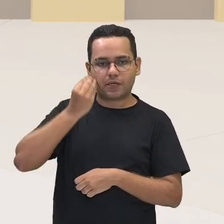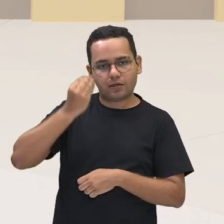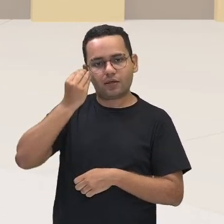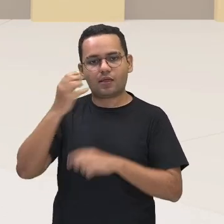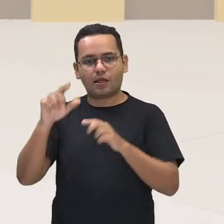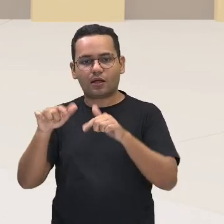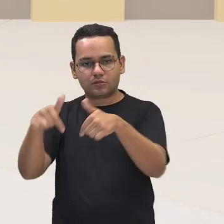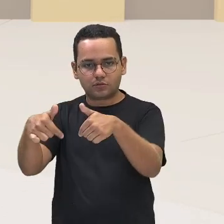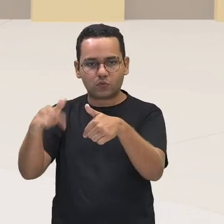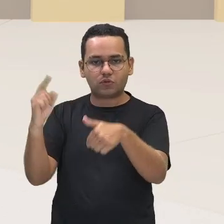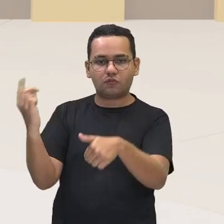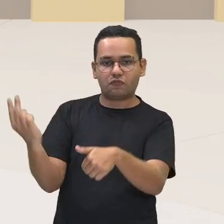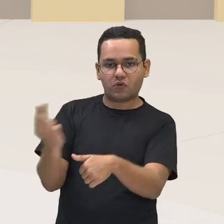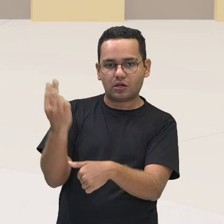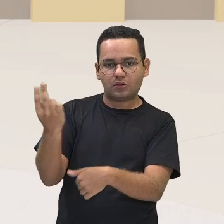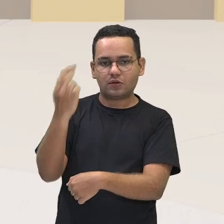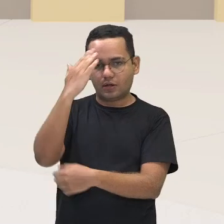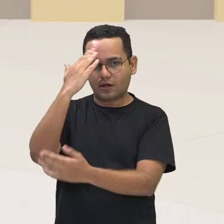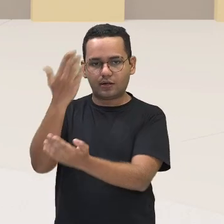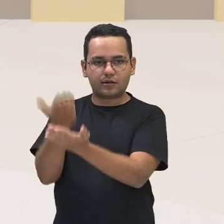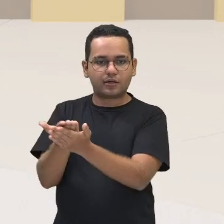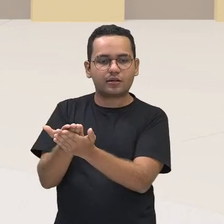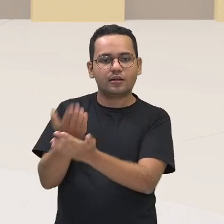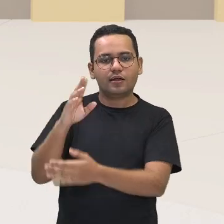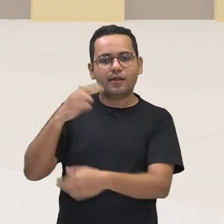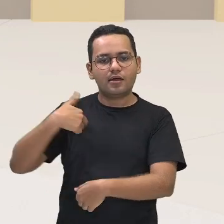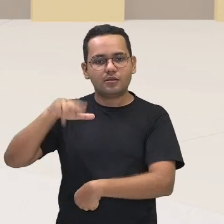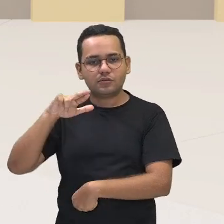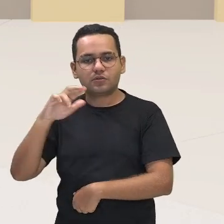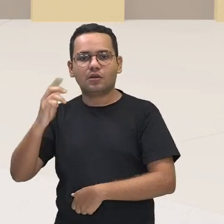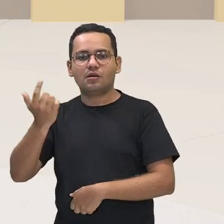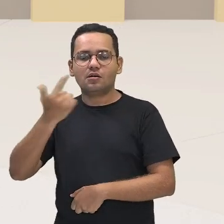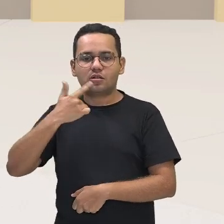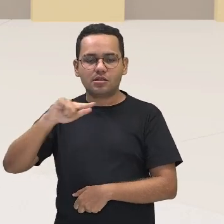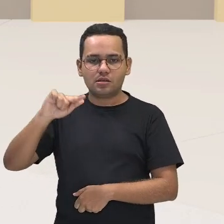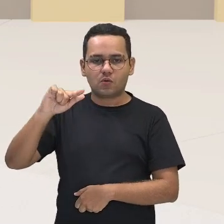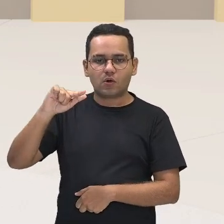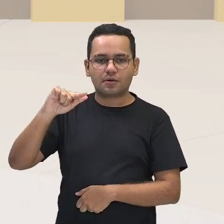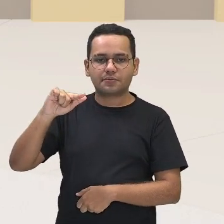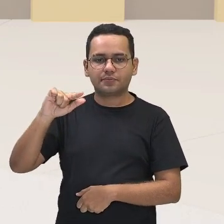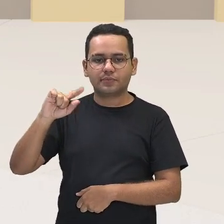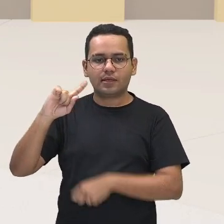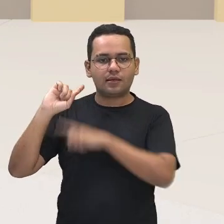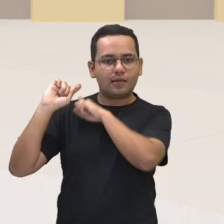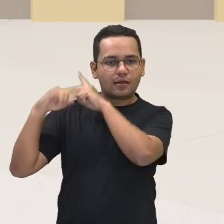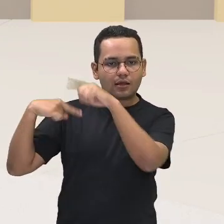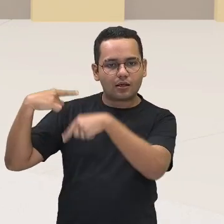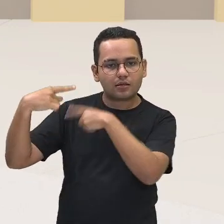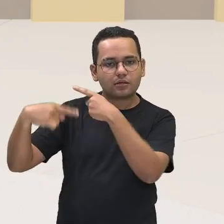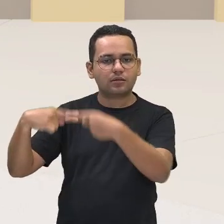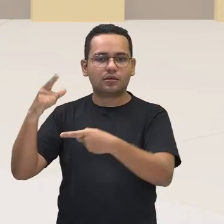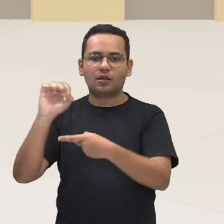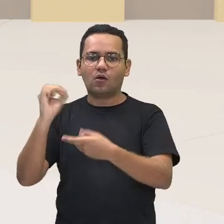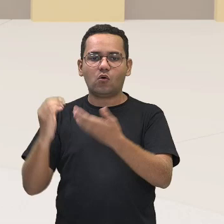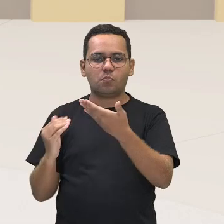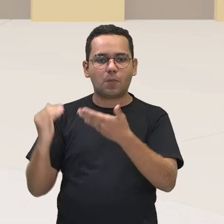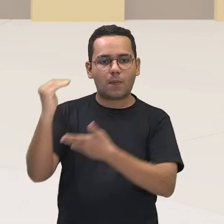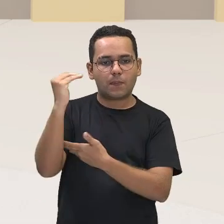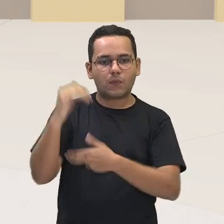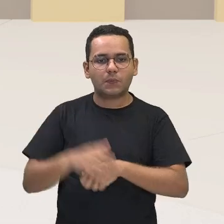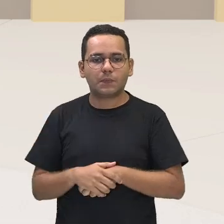experiências, atitudes, valores, crenças, religião, língua, hierarquia,